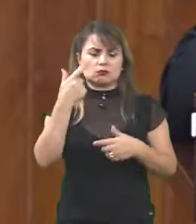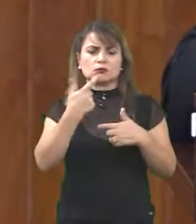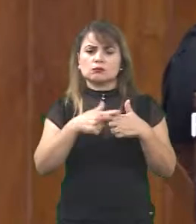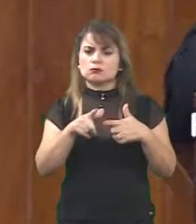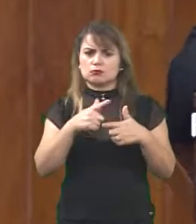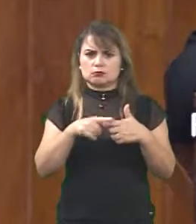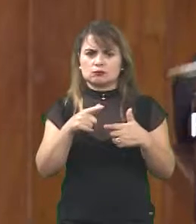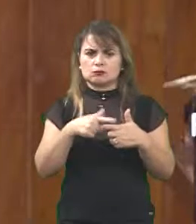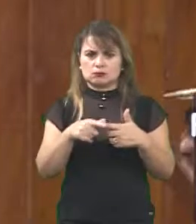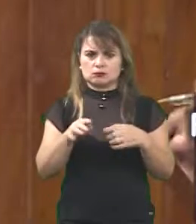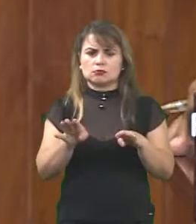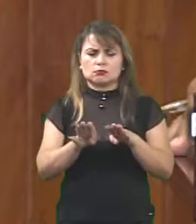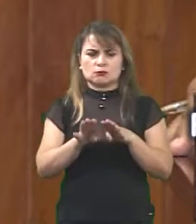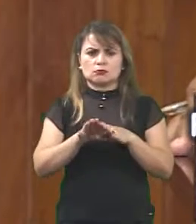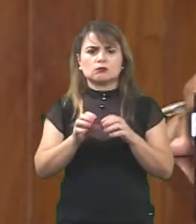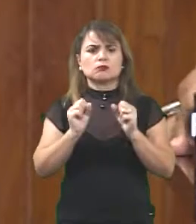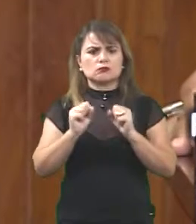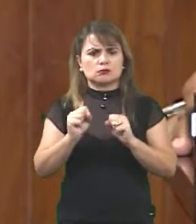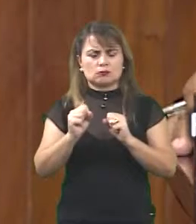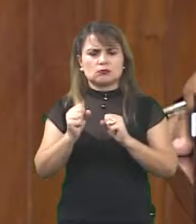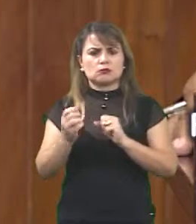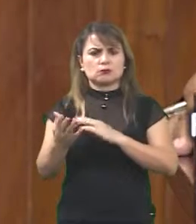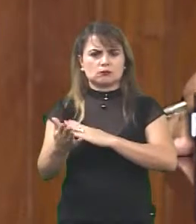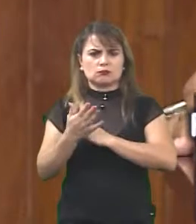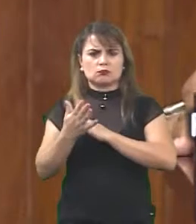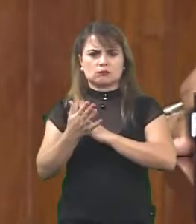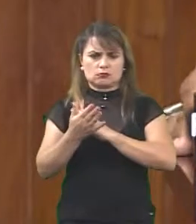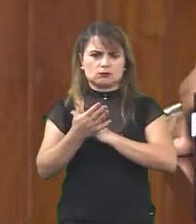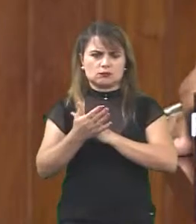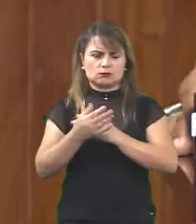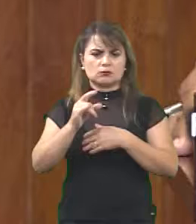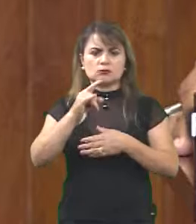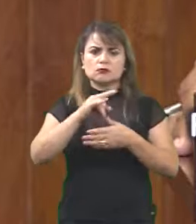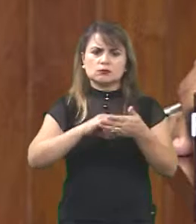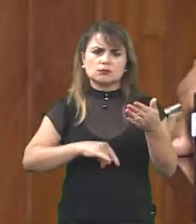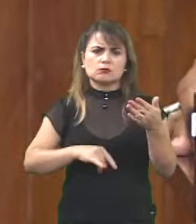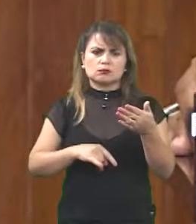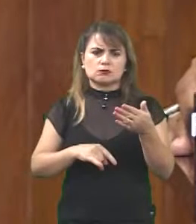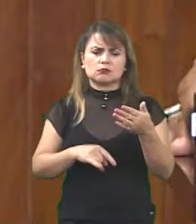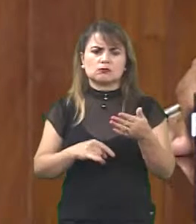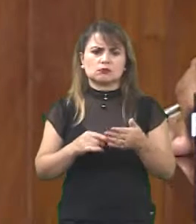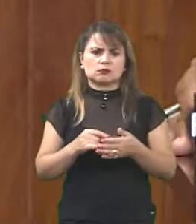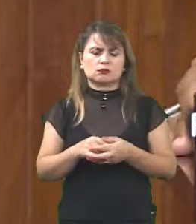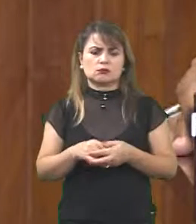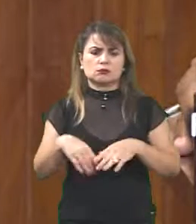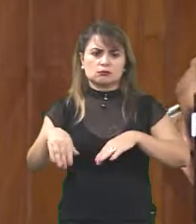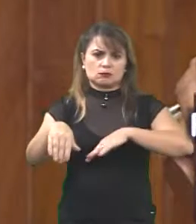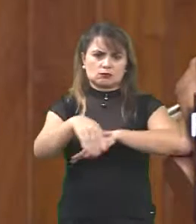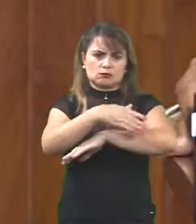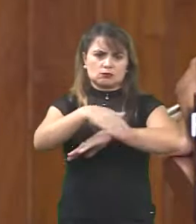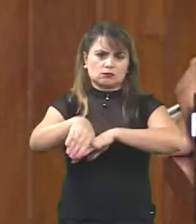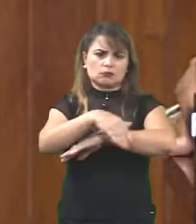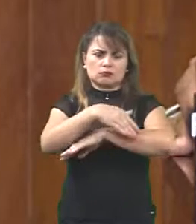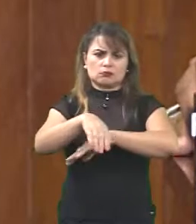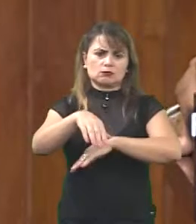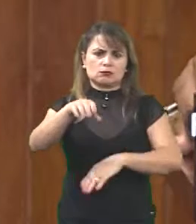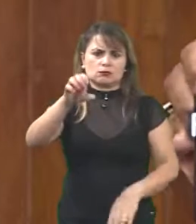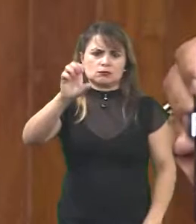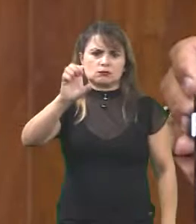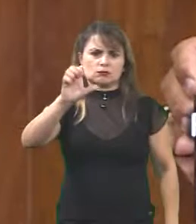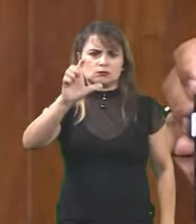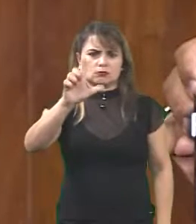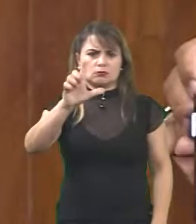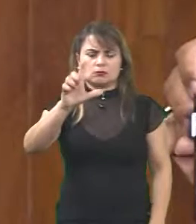pouco nesse requerimento, Cícero, que é essa questão da Eliezer Rocha, que